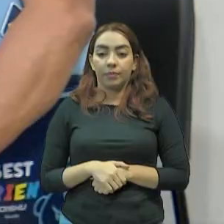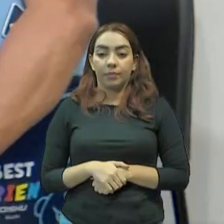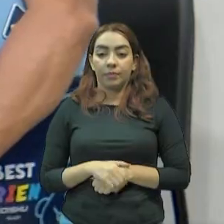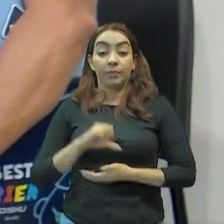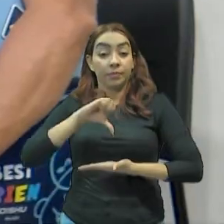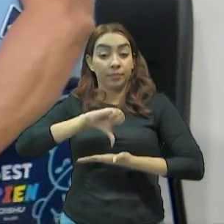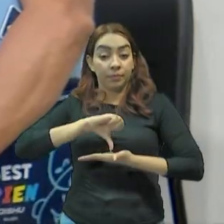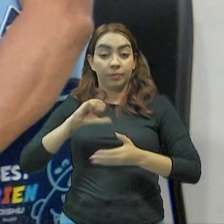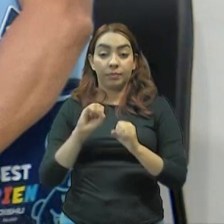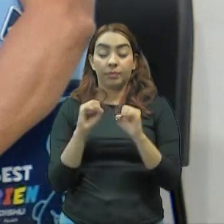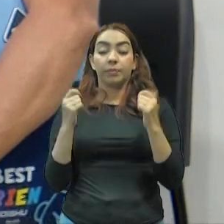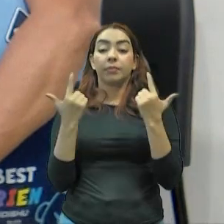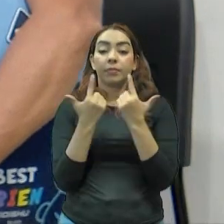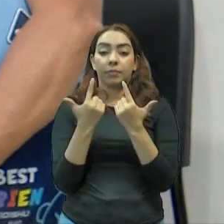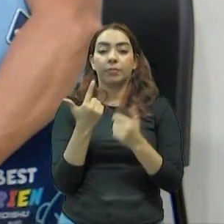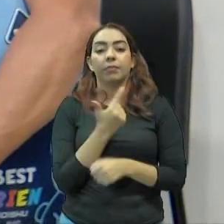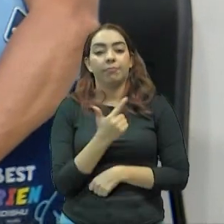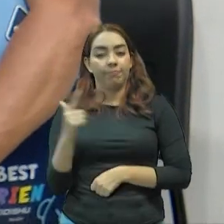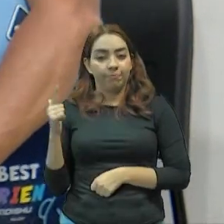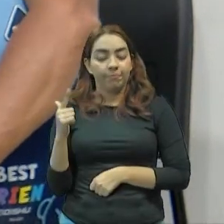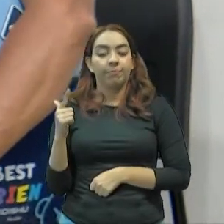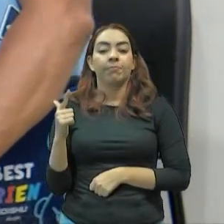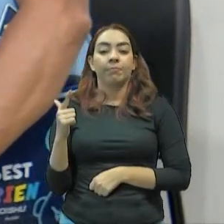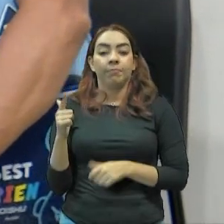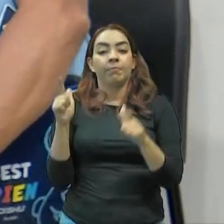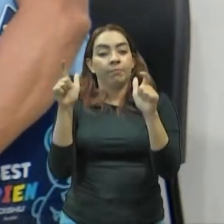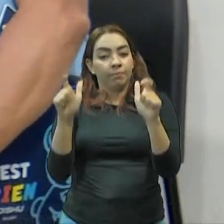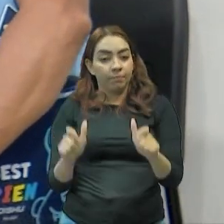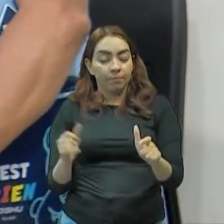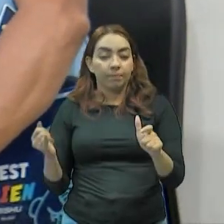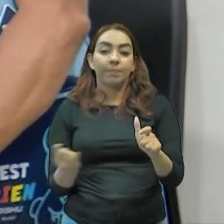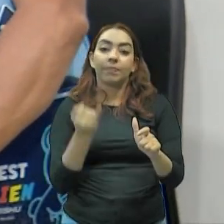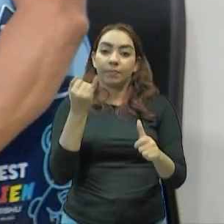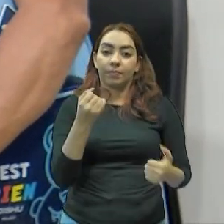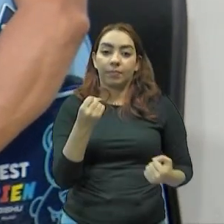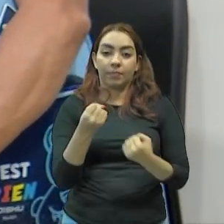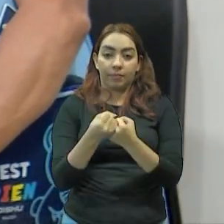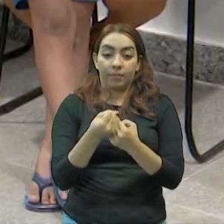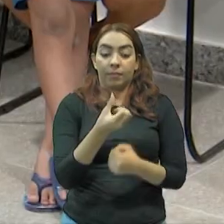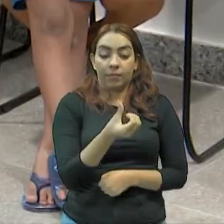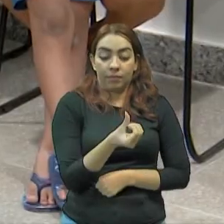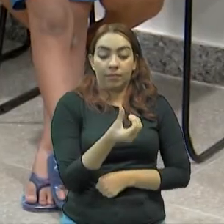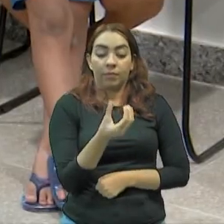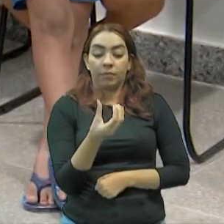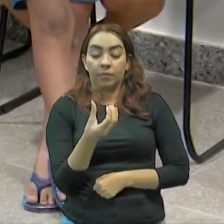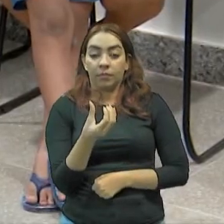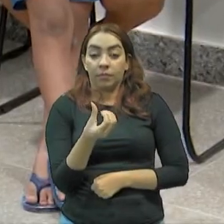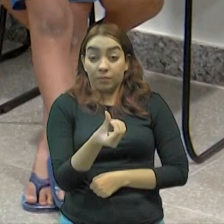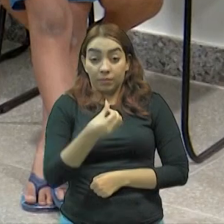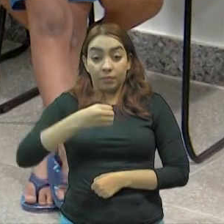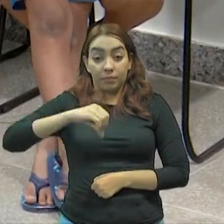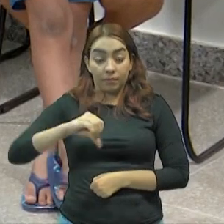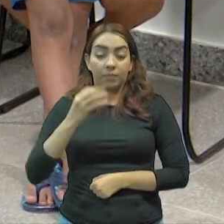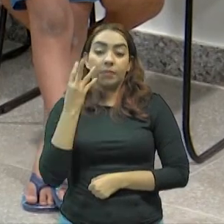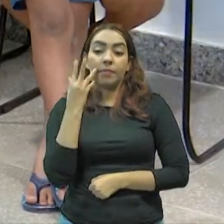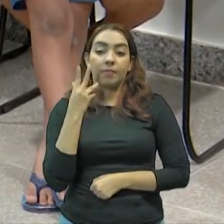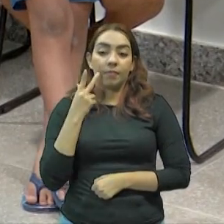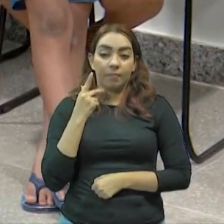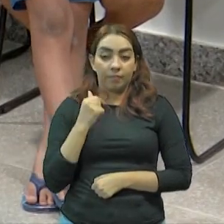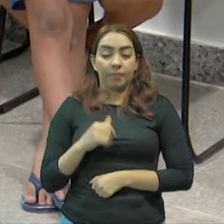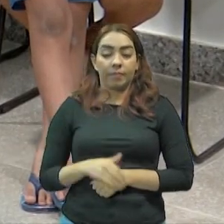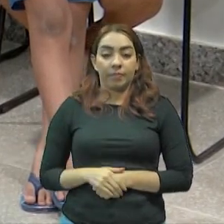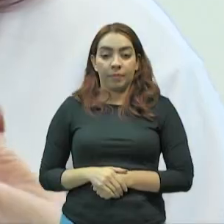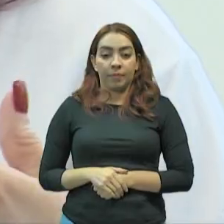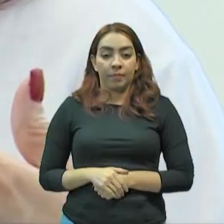Ceará é outro importante espaço de suporte para 69 crianças e adolescentes com Transtorno do espectro autista e